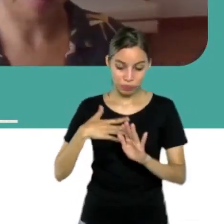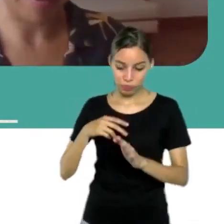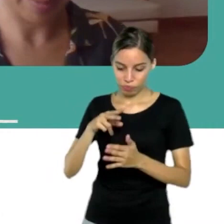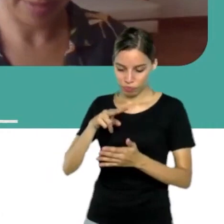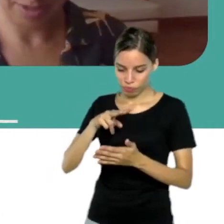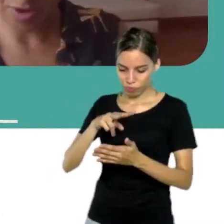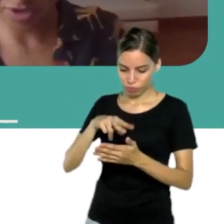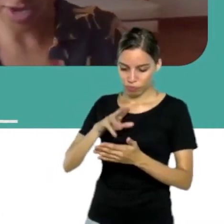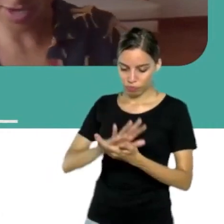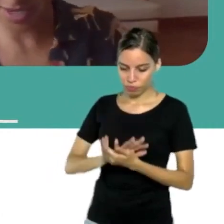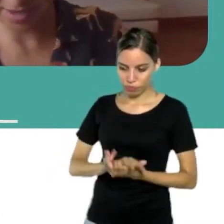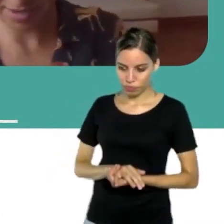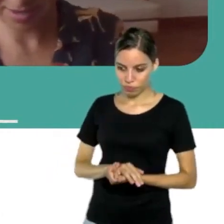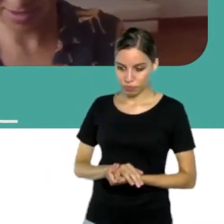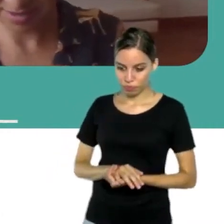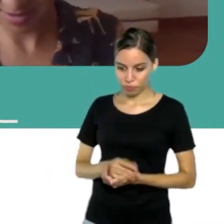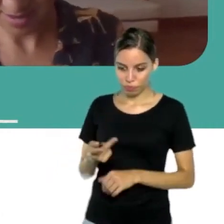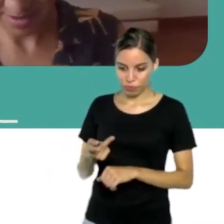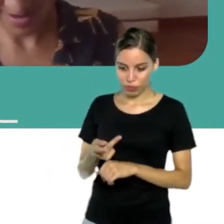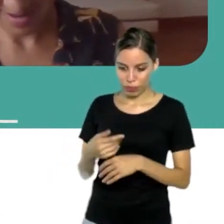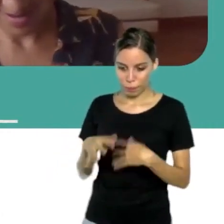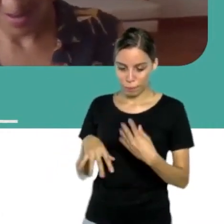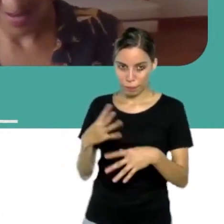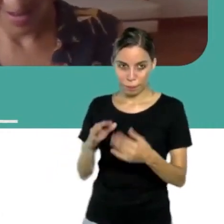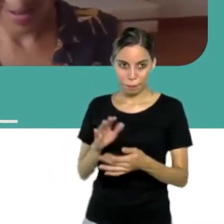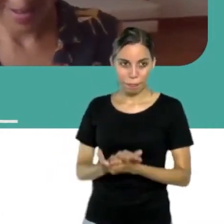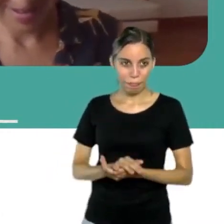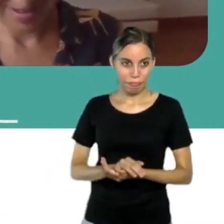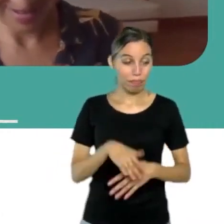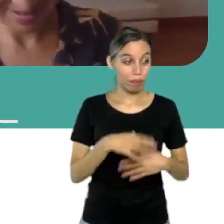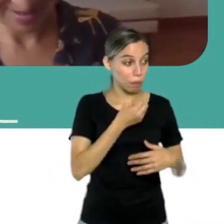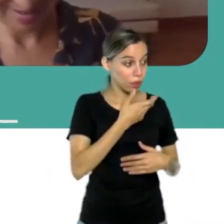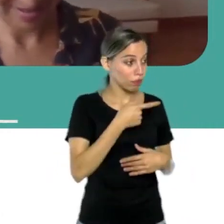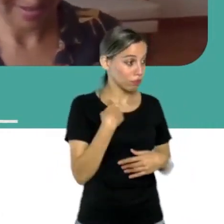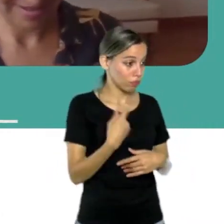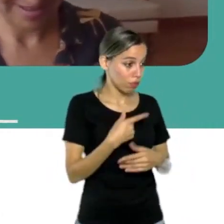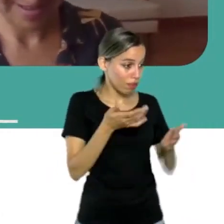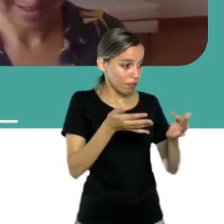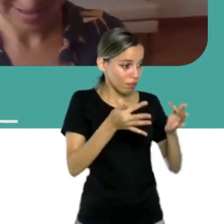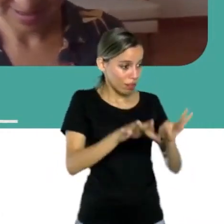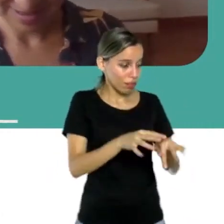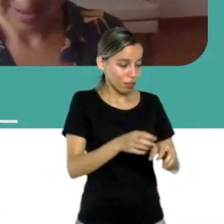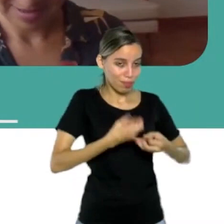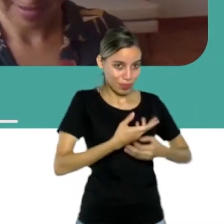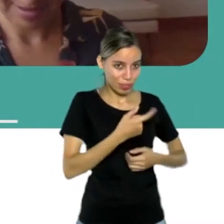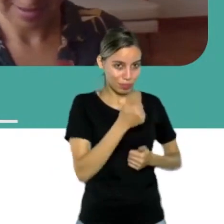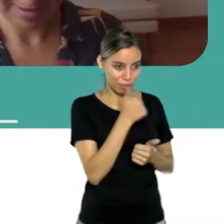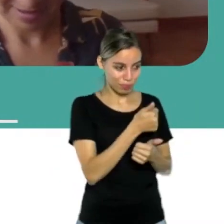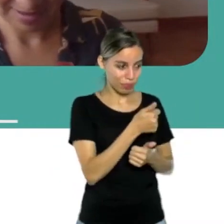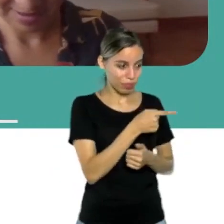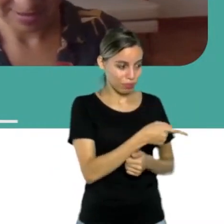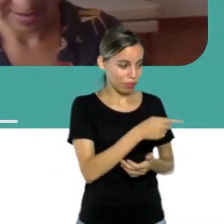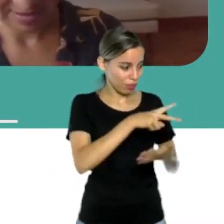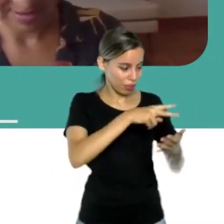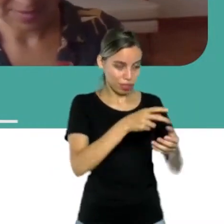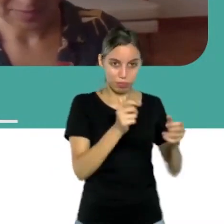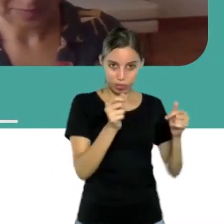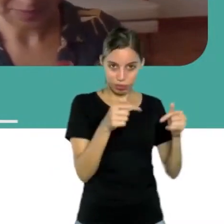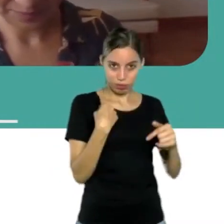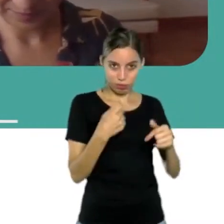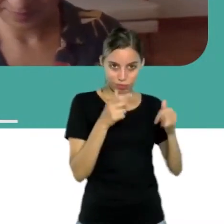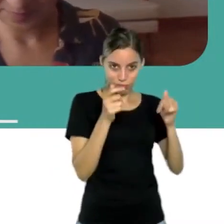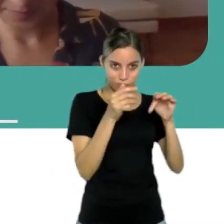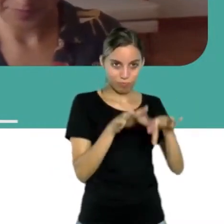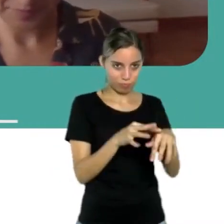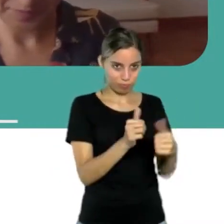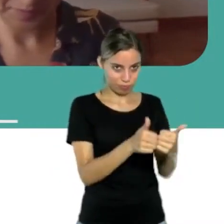nos meus papéis, mas deixa eu bom achar. Que a gente encerra com o poema, você lê isso aí para a gente encerrar e...